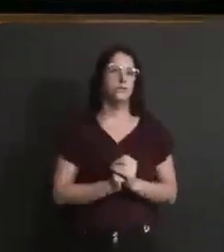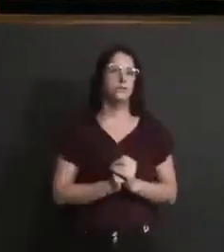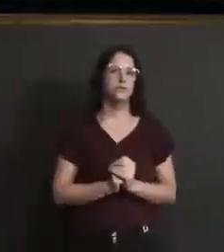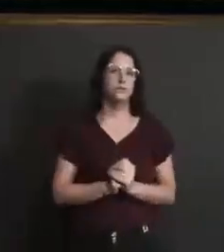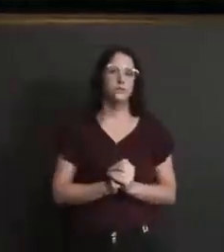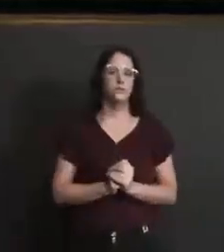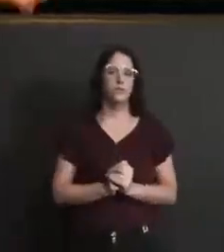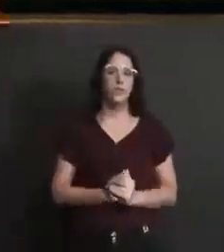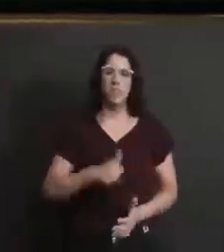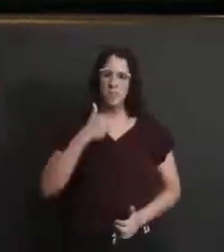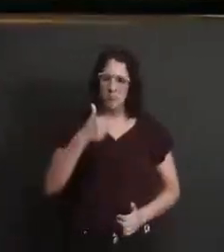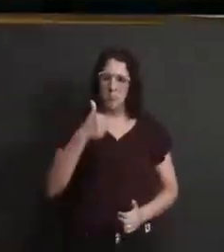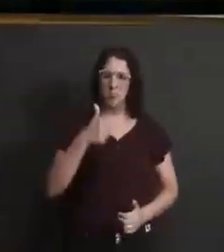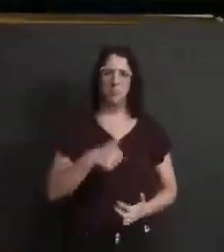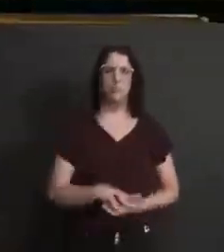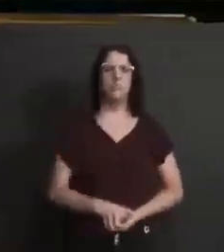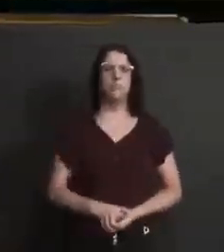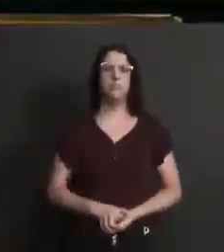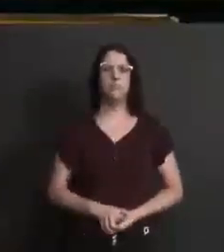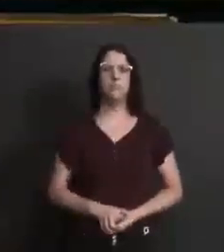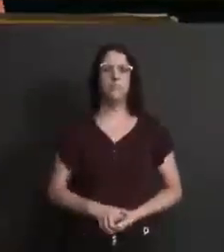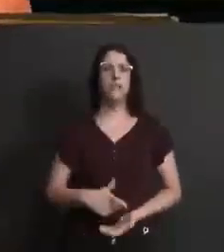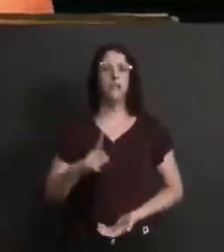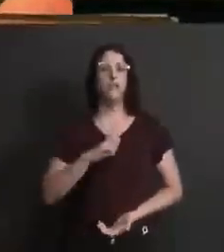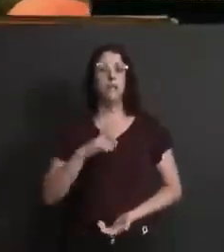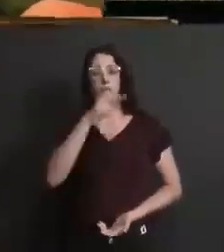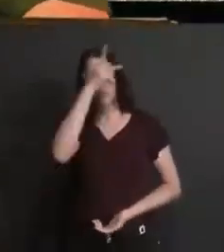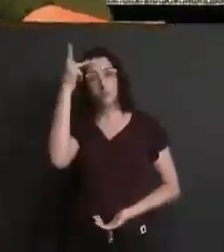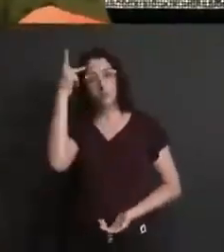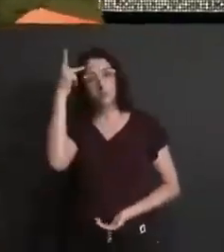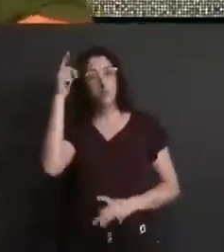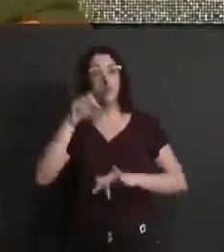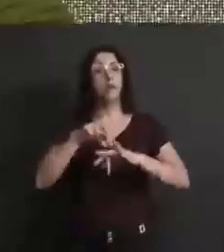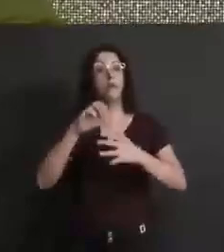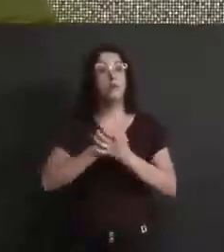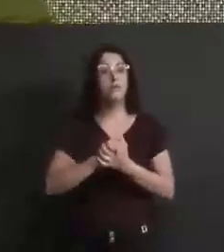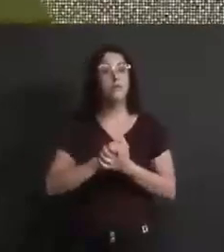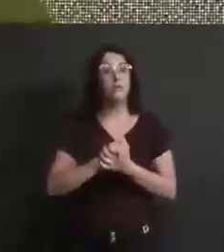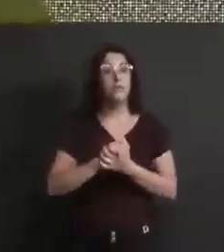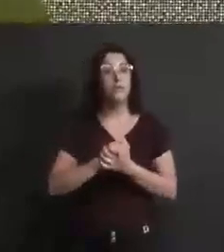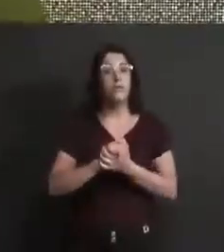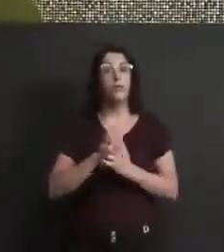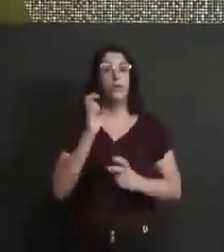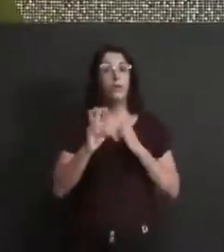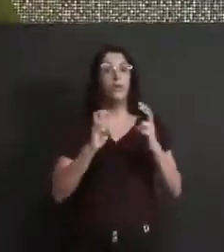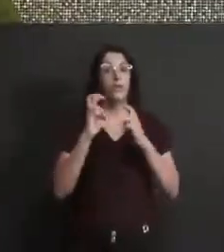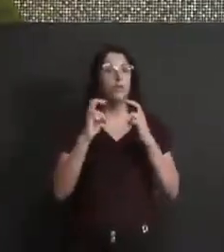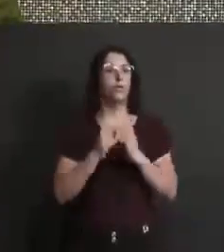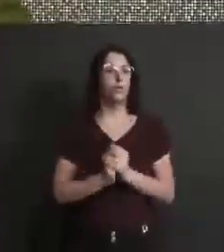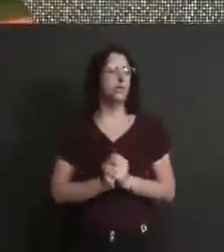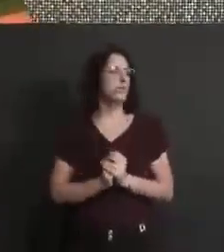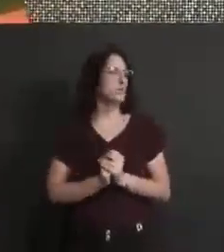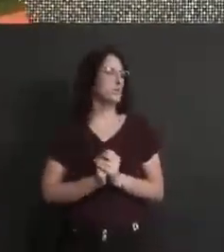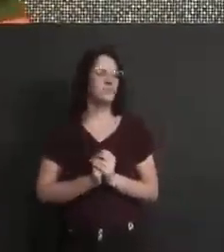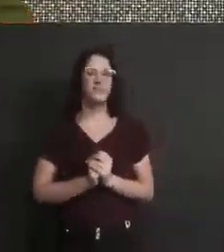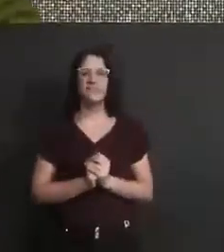Se valeu a pena. Tem alguém aqui que casou debaixo da corte, que fez corte? Quem tem